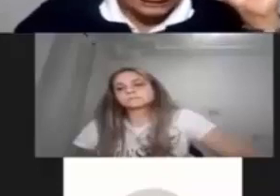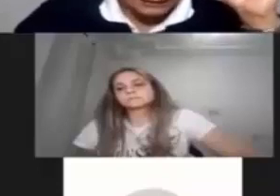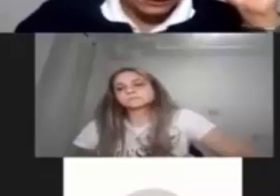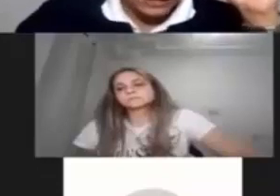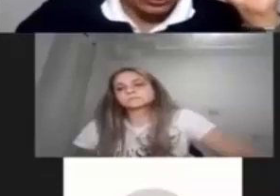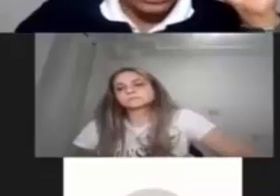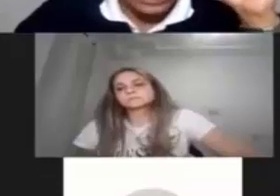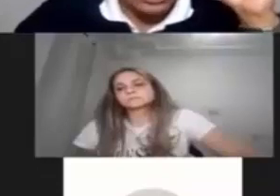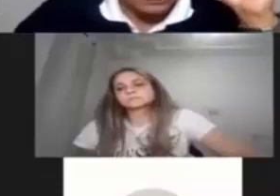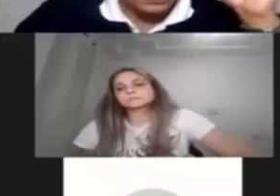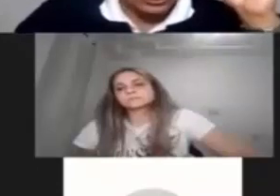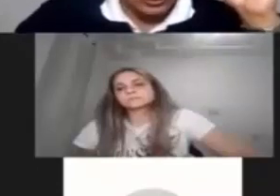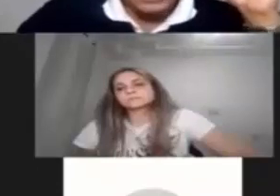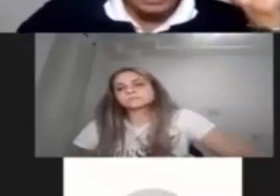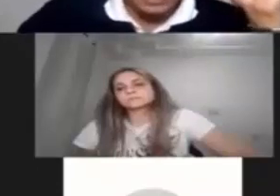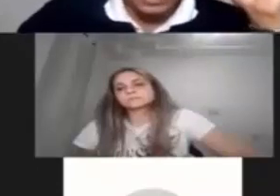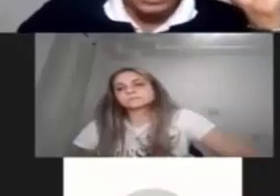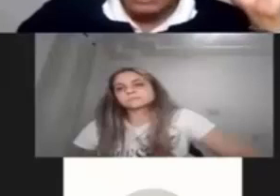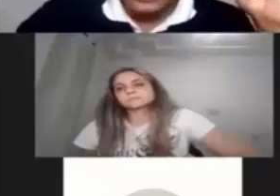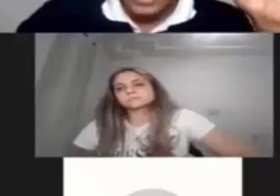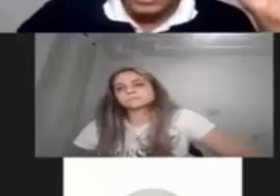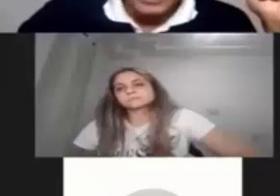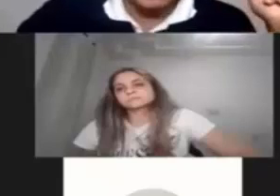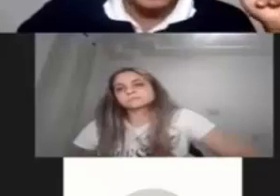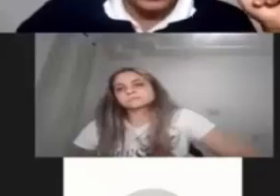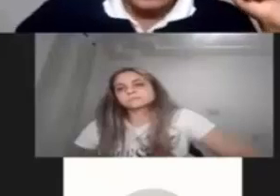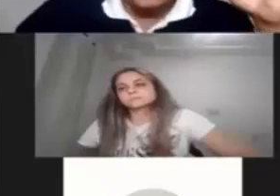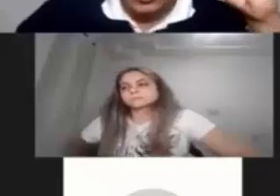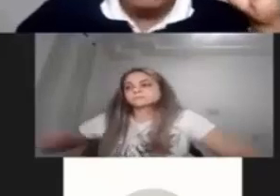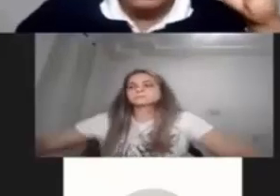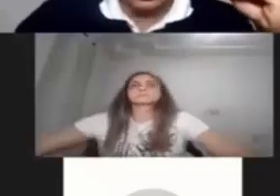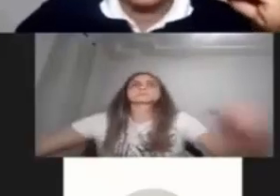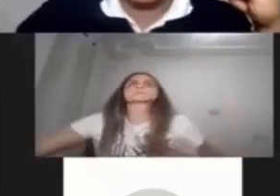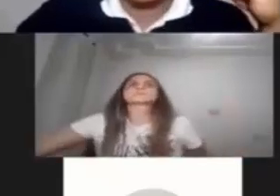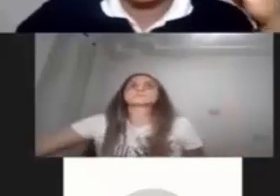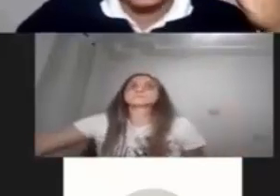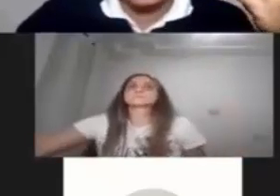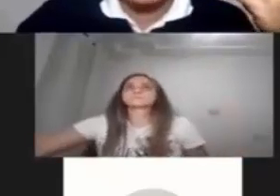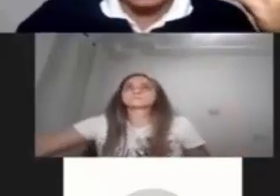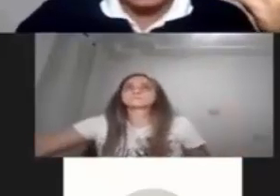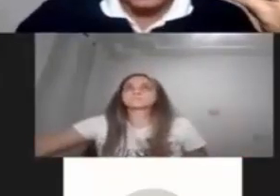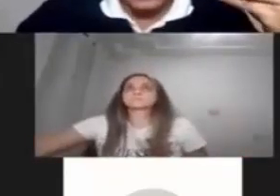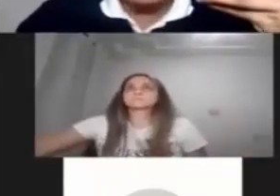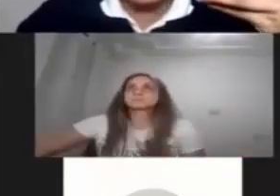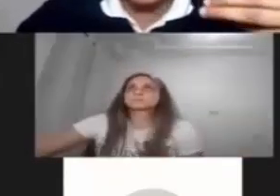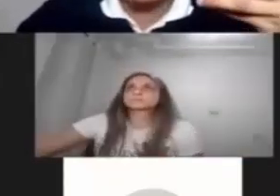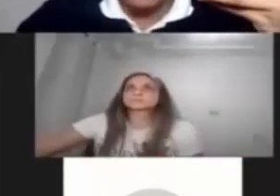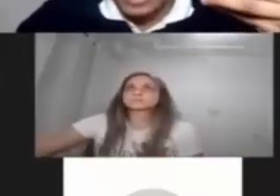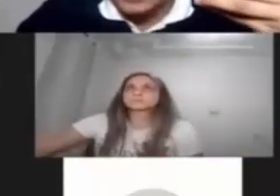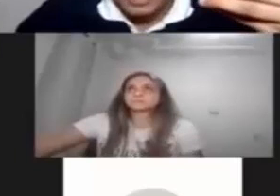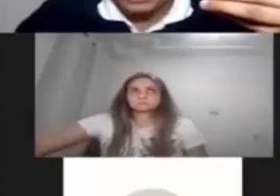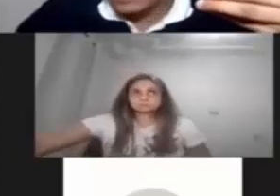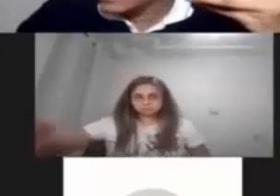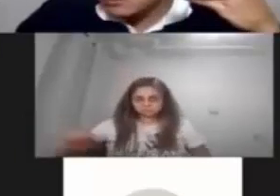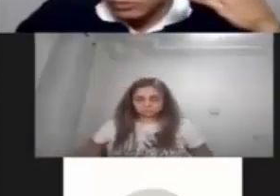casa, nem o lugar onde habito o conhecerá mais. Jamais. Aí, como Jó tem expressões